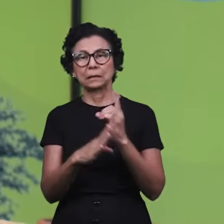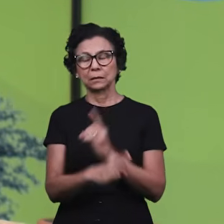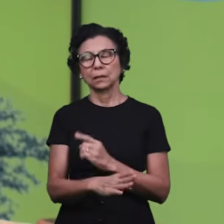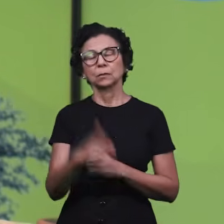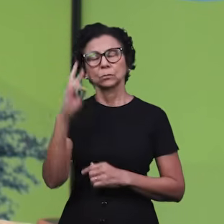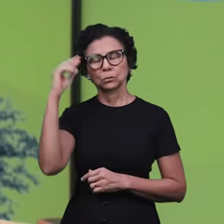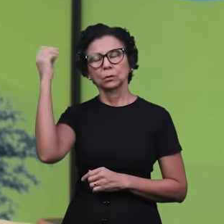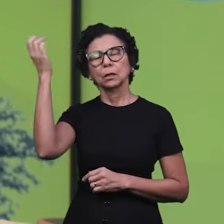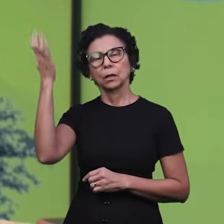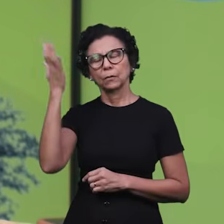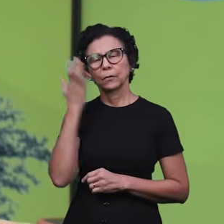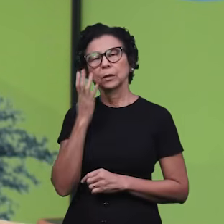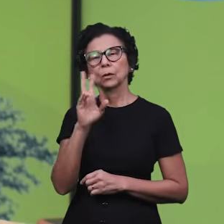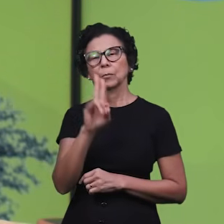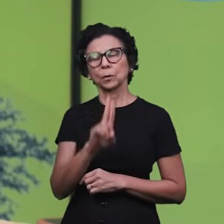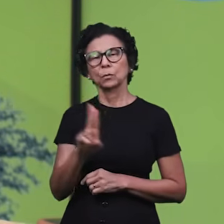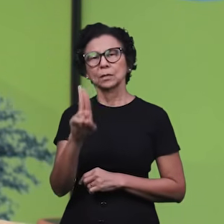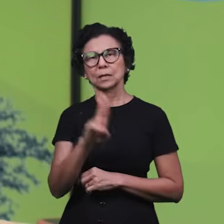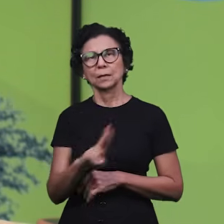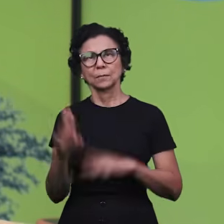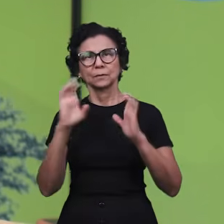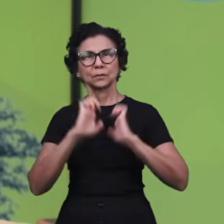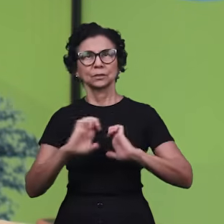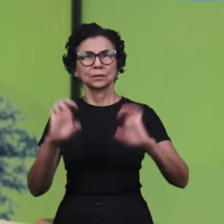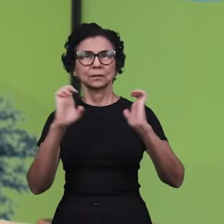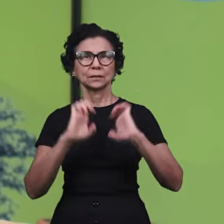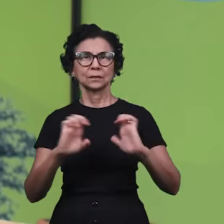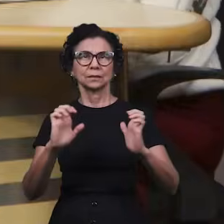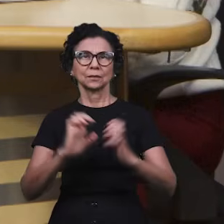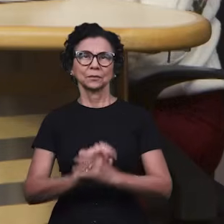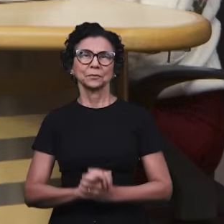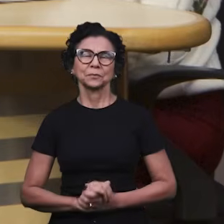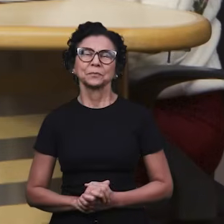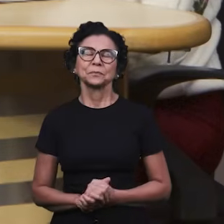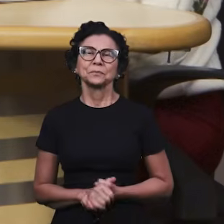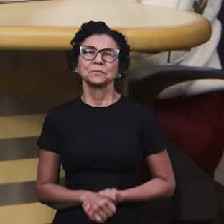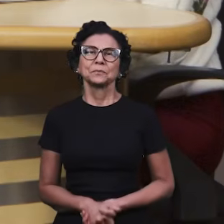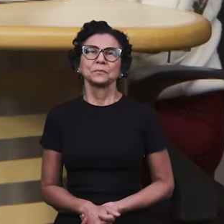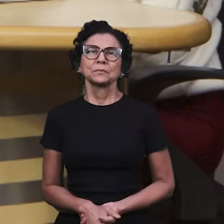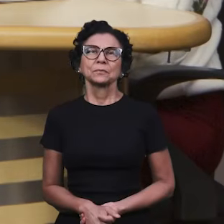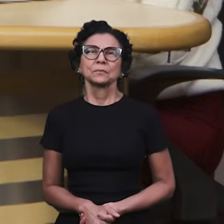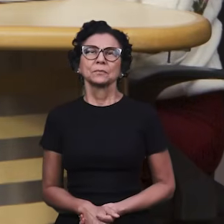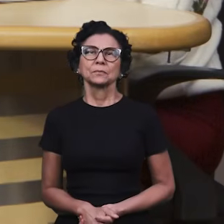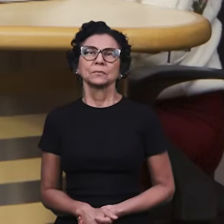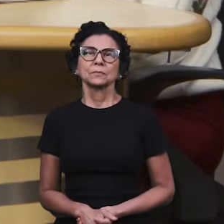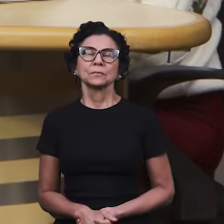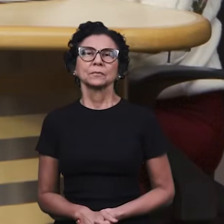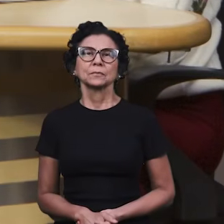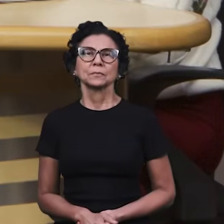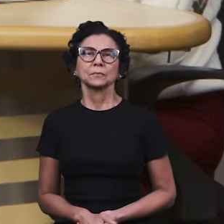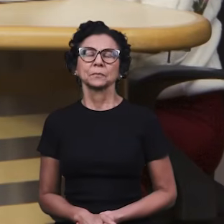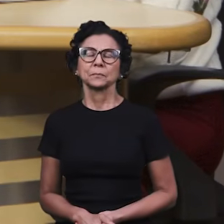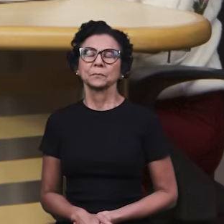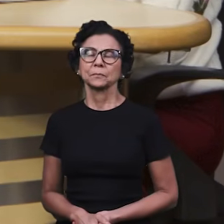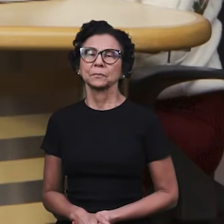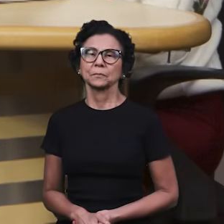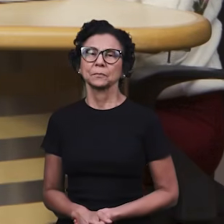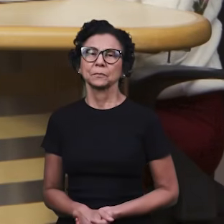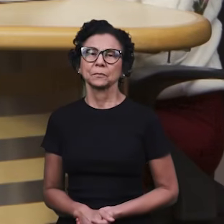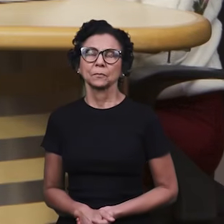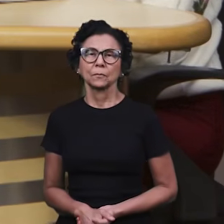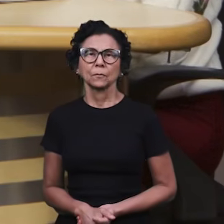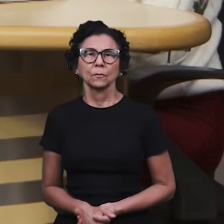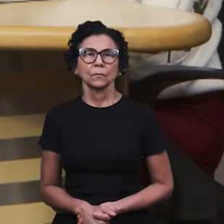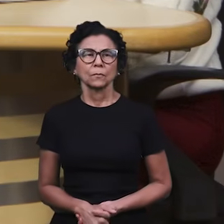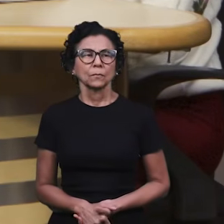direcionou a usar elas na evangelização. Muito bom. Jaque, nós aqui ouvimos